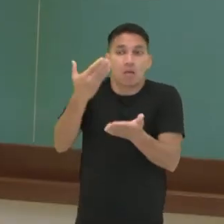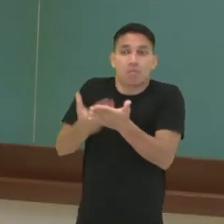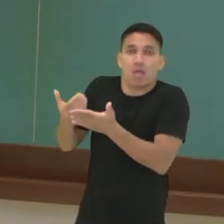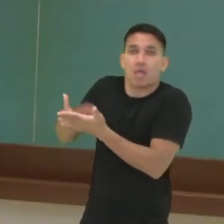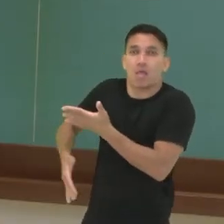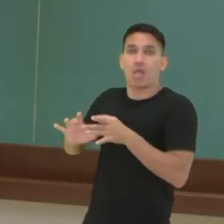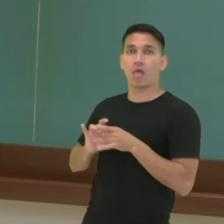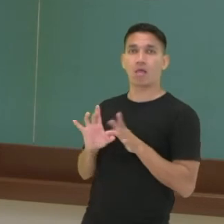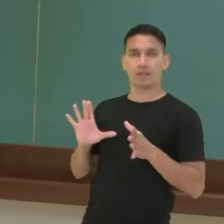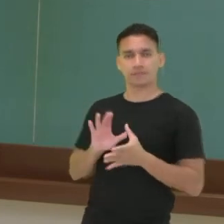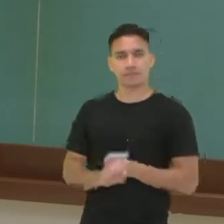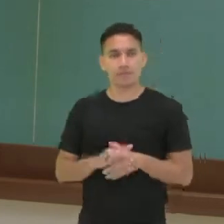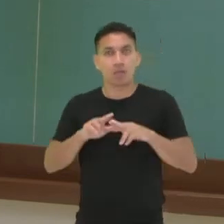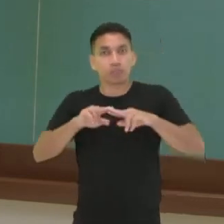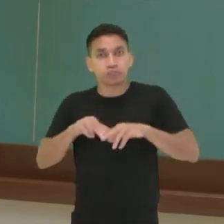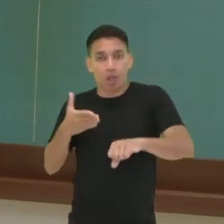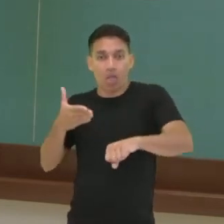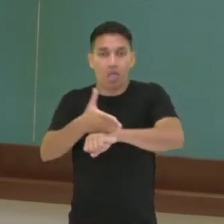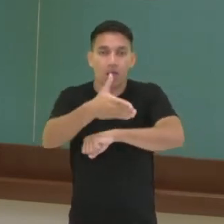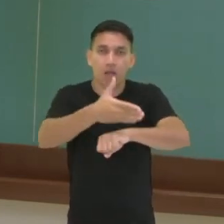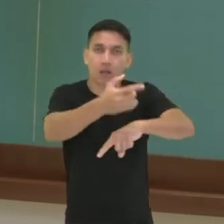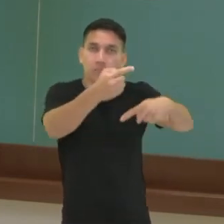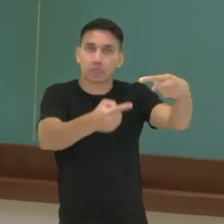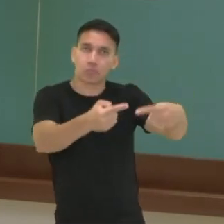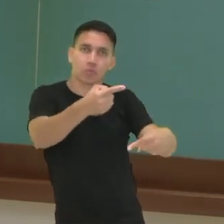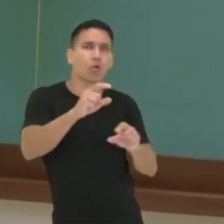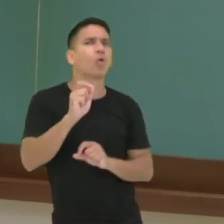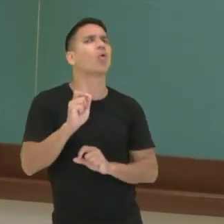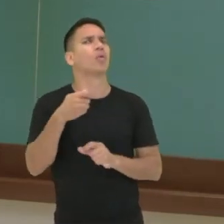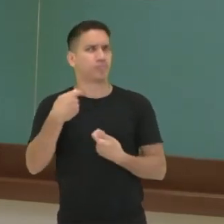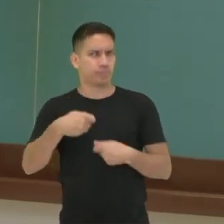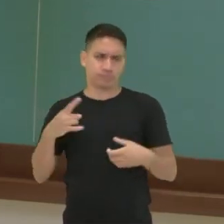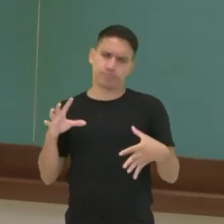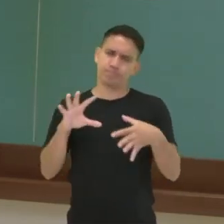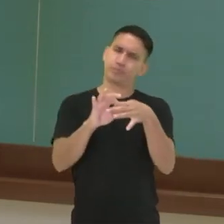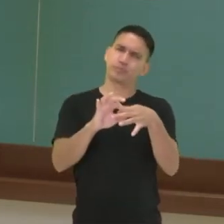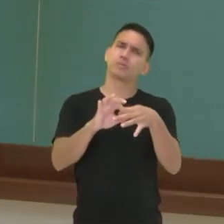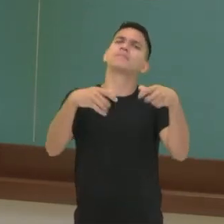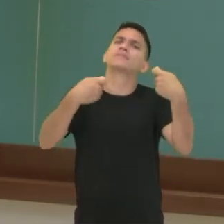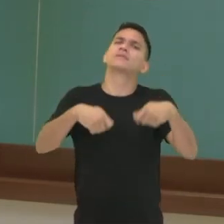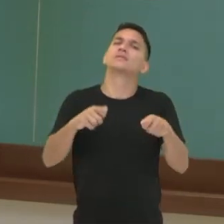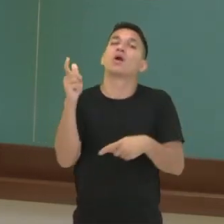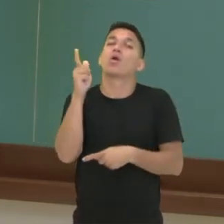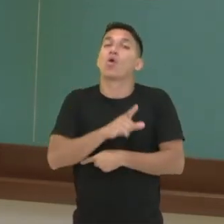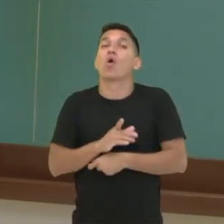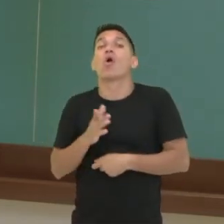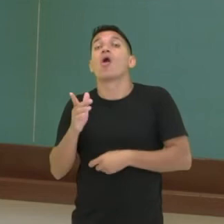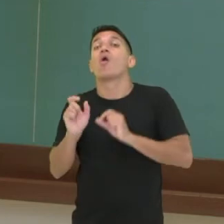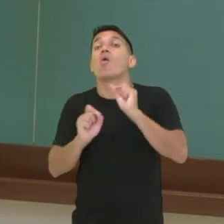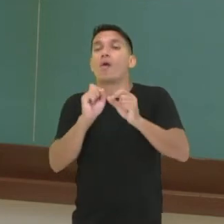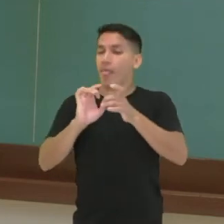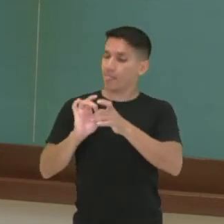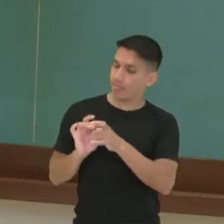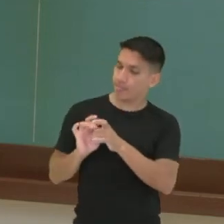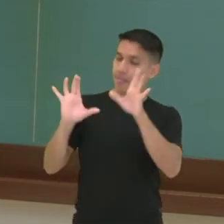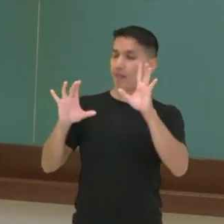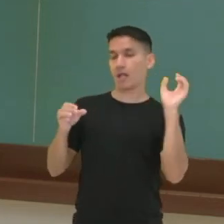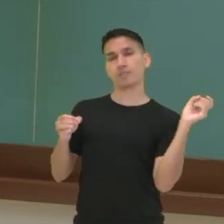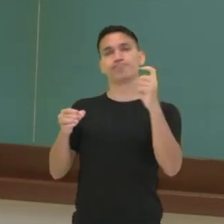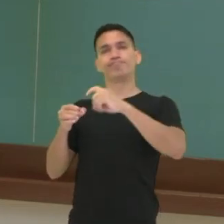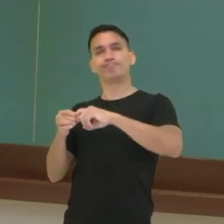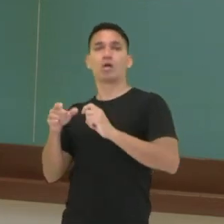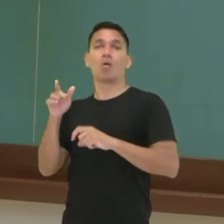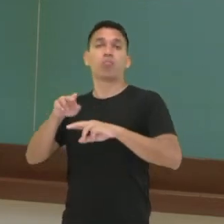Então, a participação política, ela depende, sim, dessa possibilidade, dessa liberdade da gente